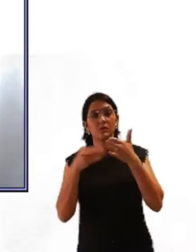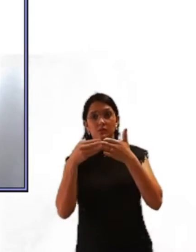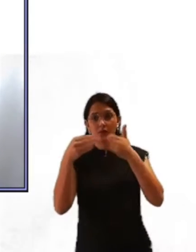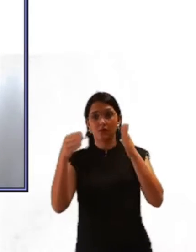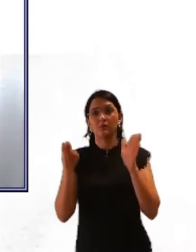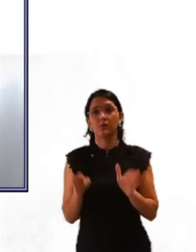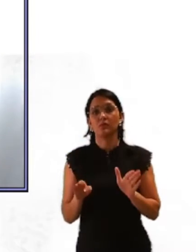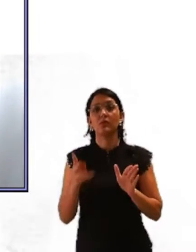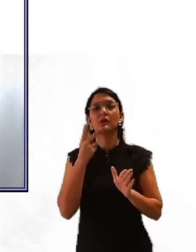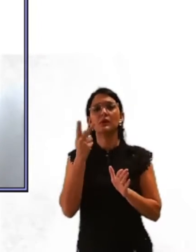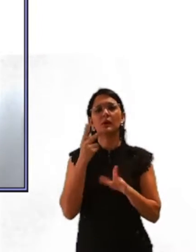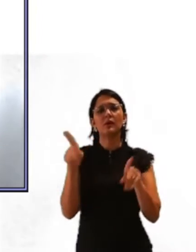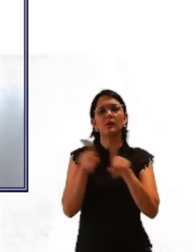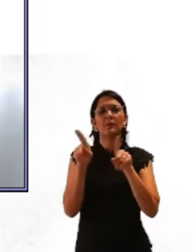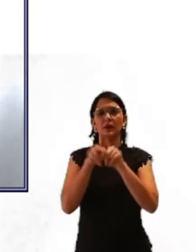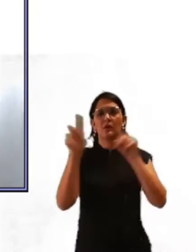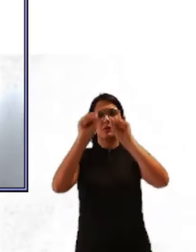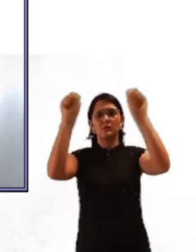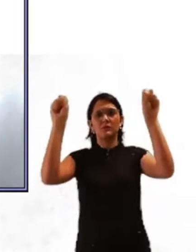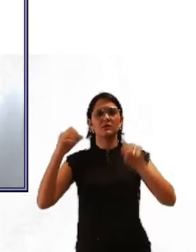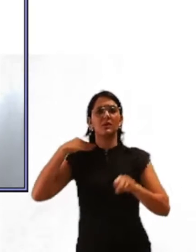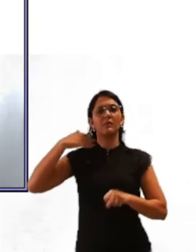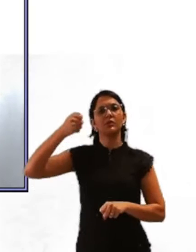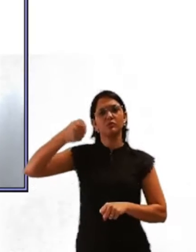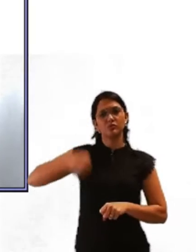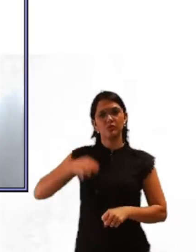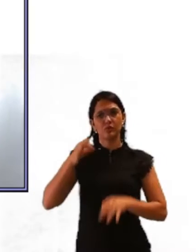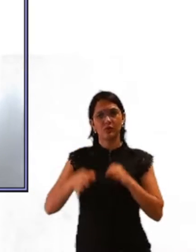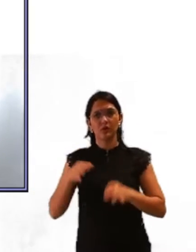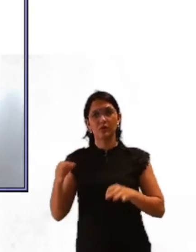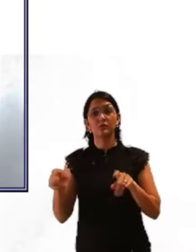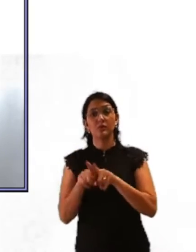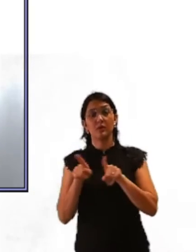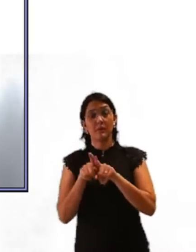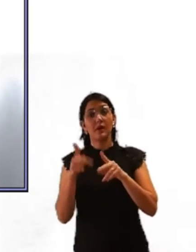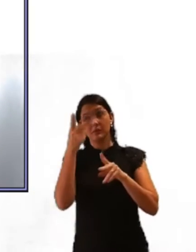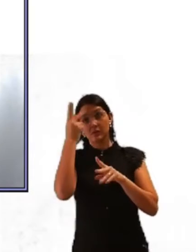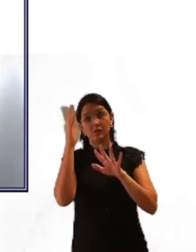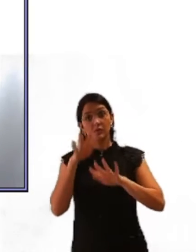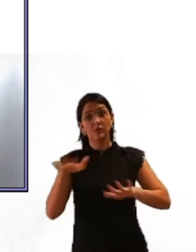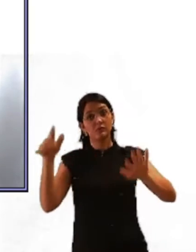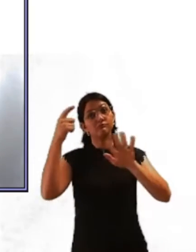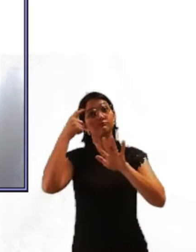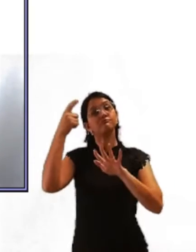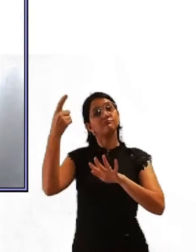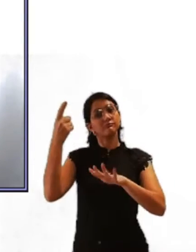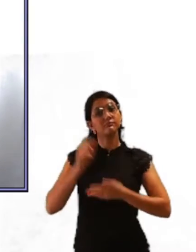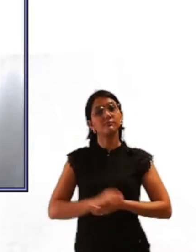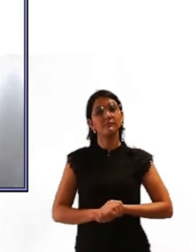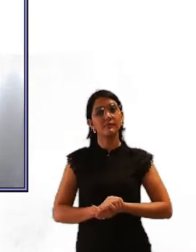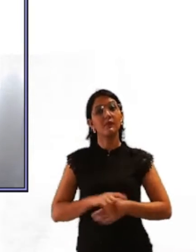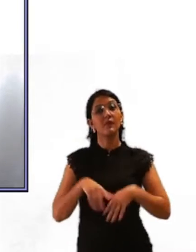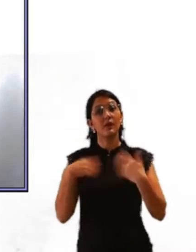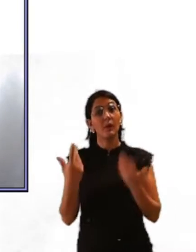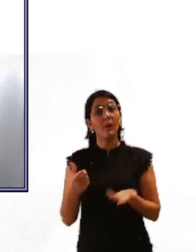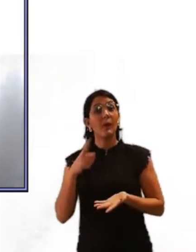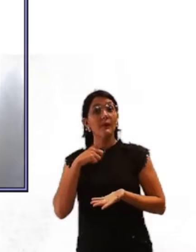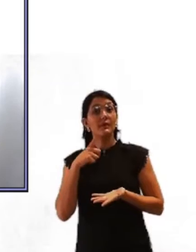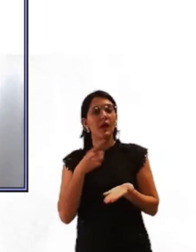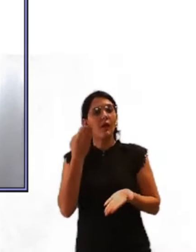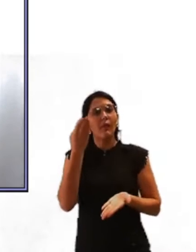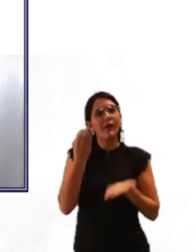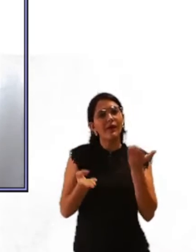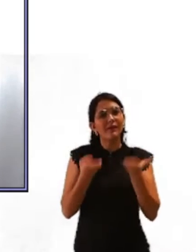do nosso sistema jurídico, com cláusulas abertas, conceitos jurídicos determinados, isso propicia uma maior elasticidade